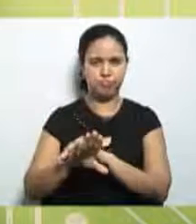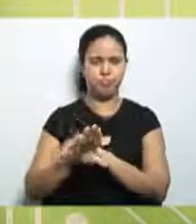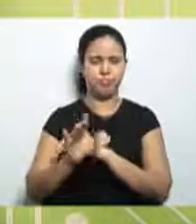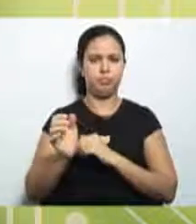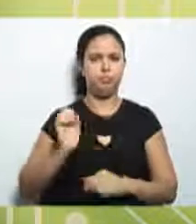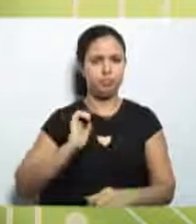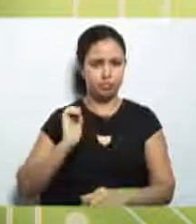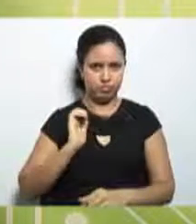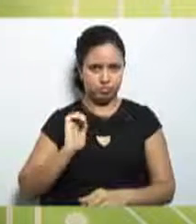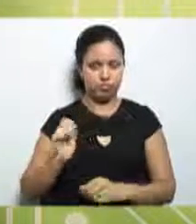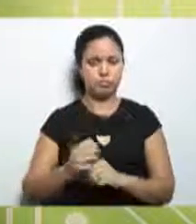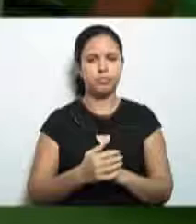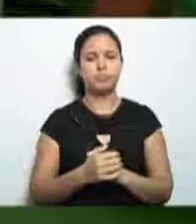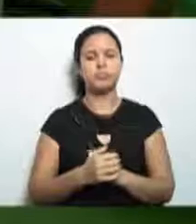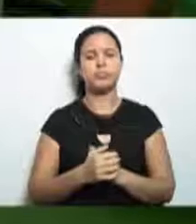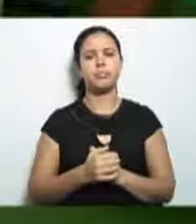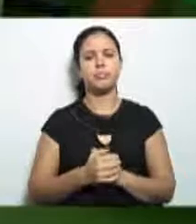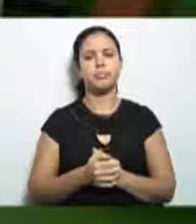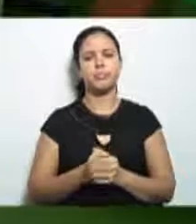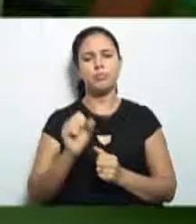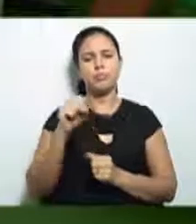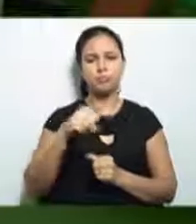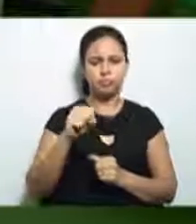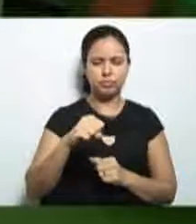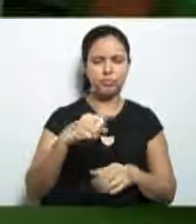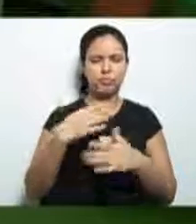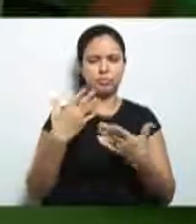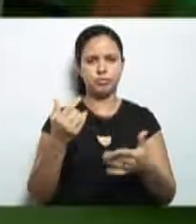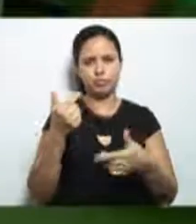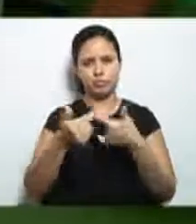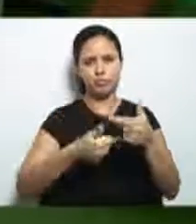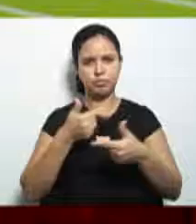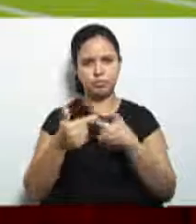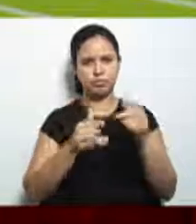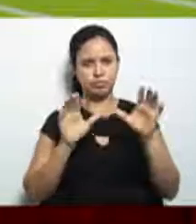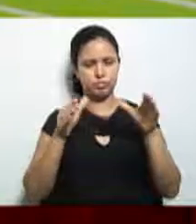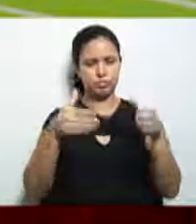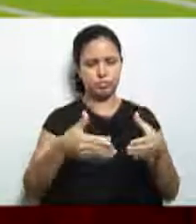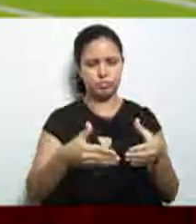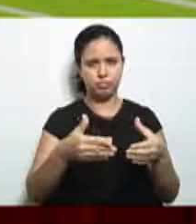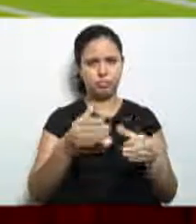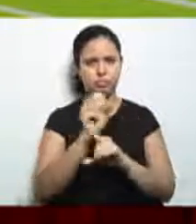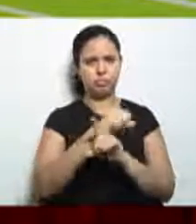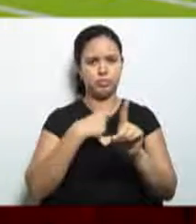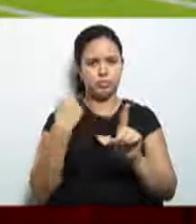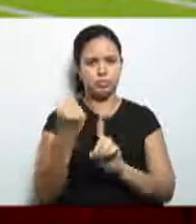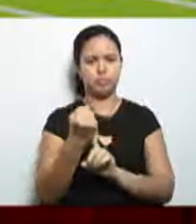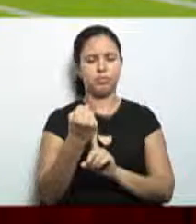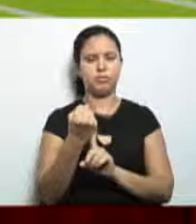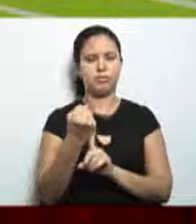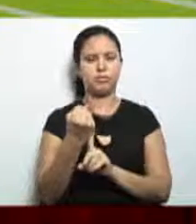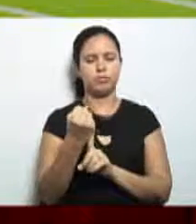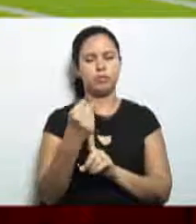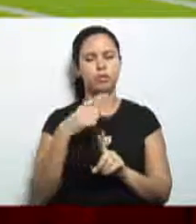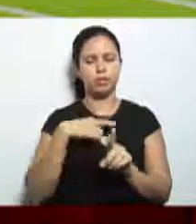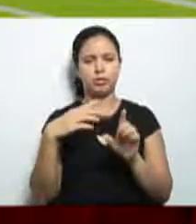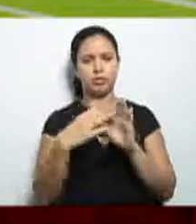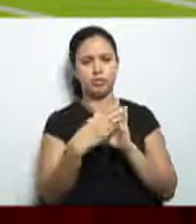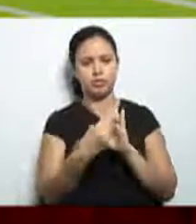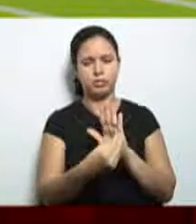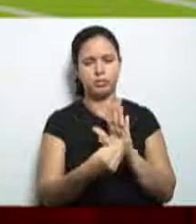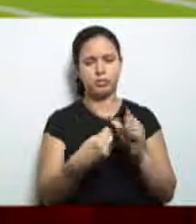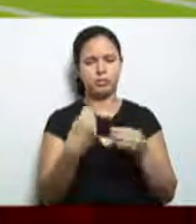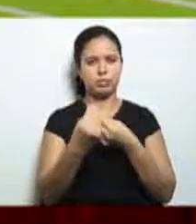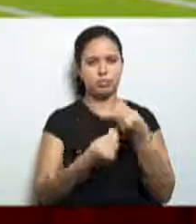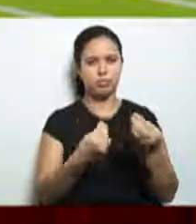riqueza. Exatamente. E o trabalho é central na nossa sociedade. Ele estabelece o modo como as coisas